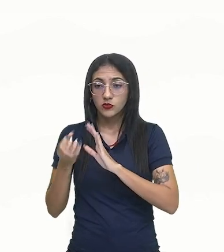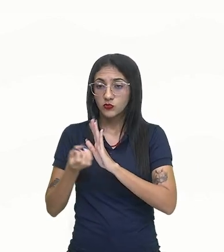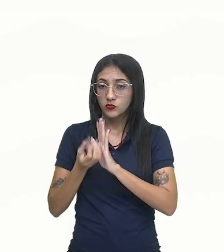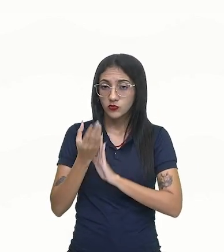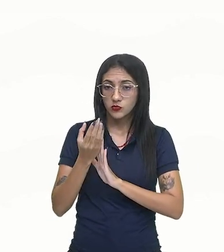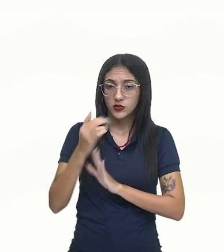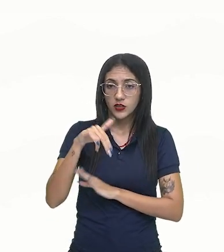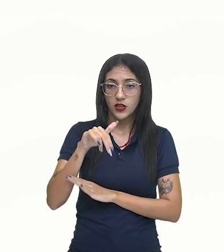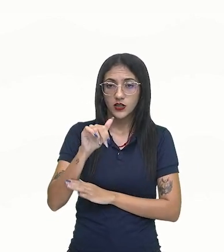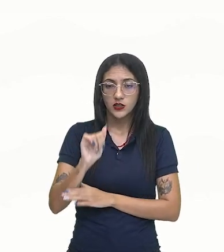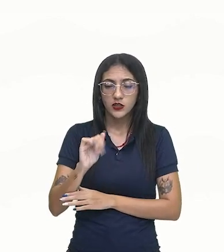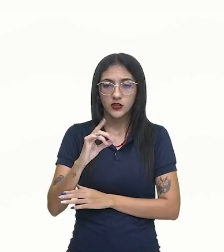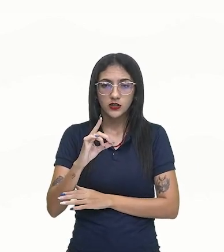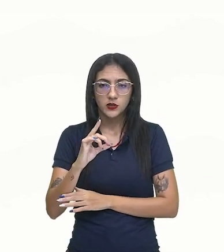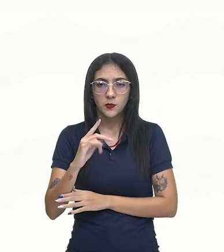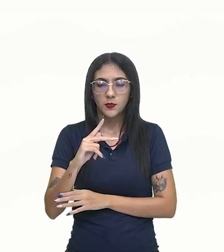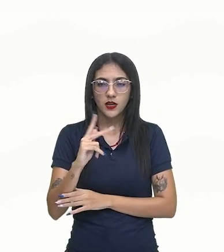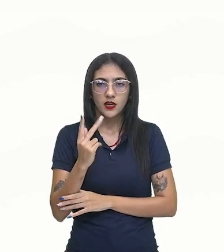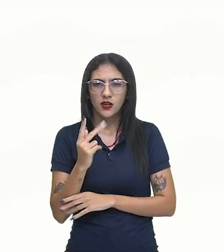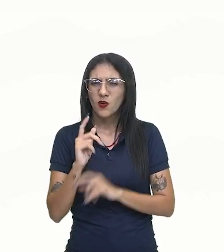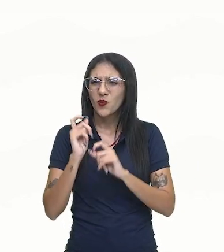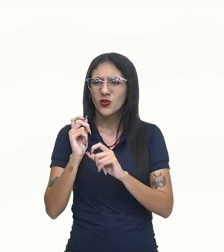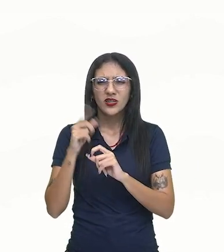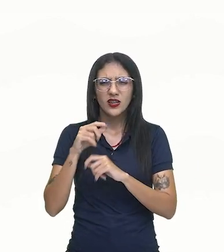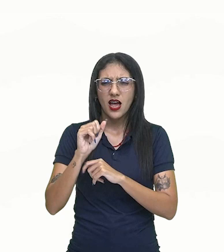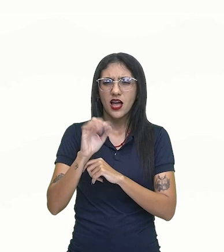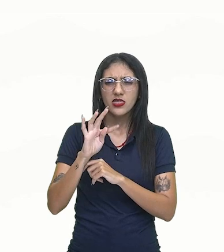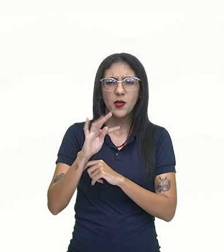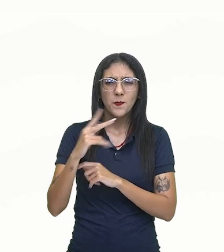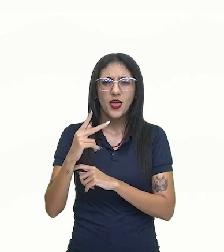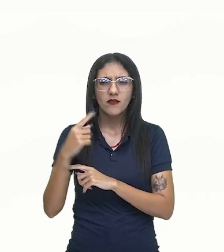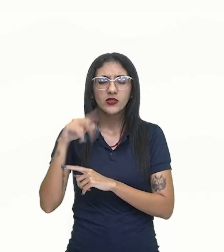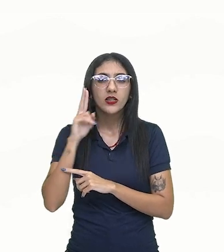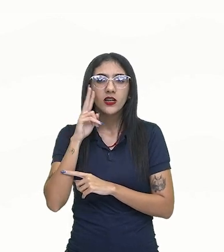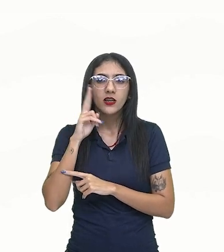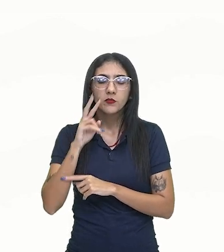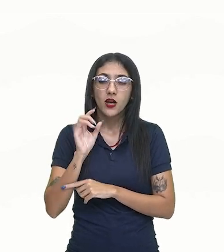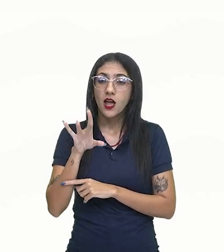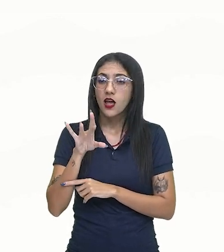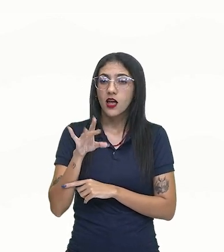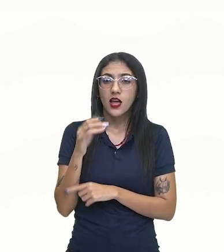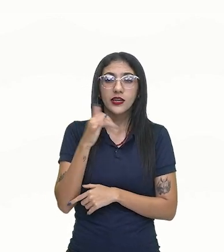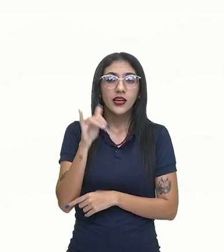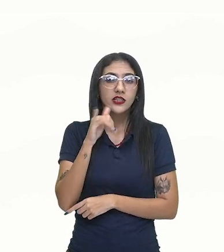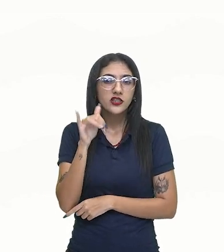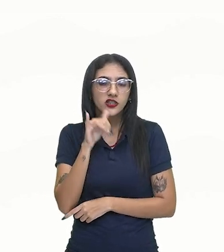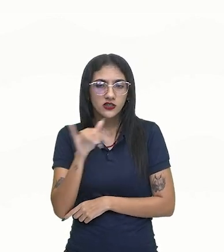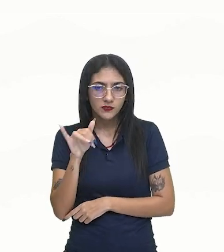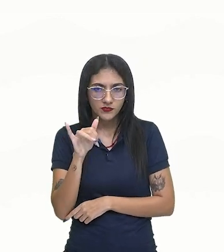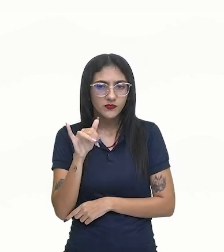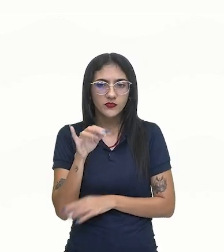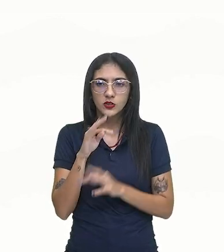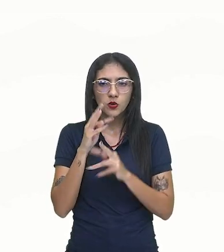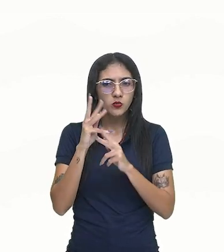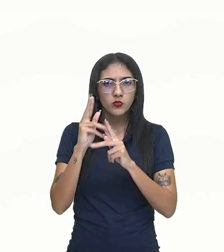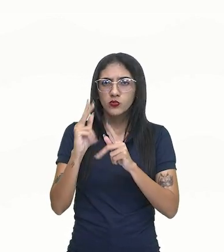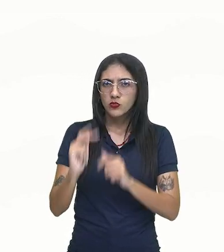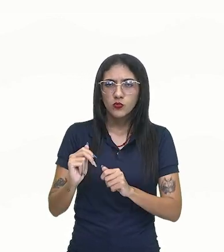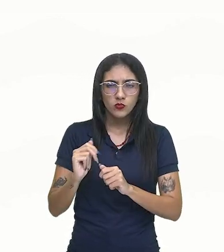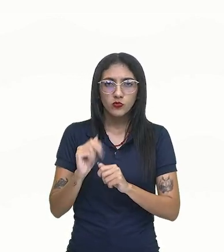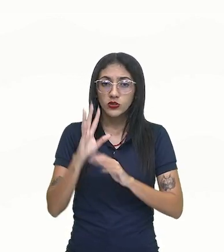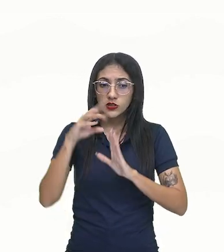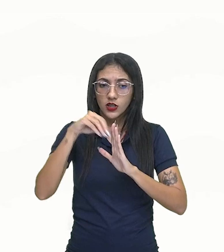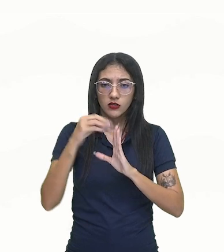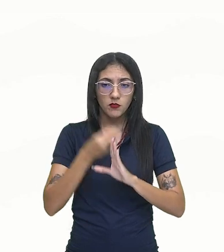e a formação do ATP. O que é esse ATP, né? É energia, gente. Tudo que faz uma